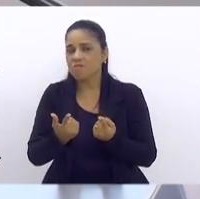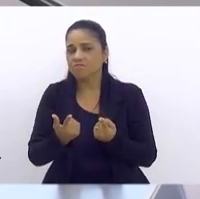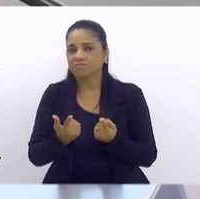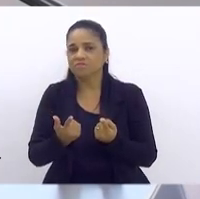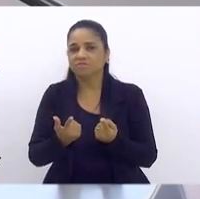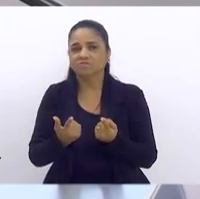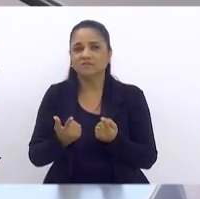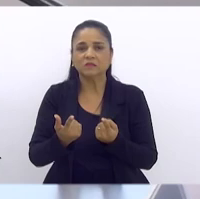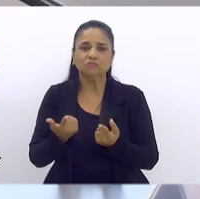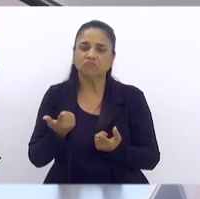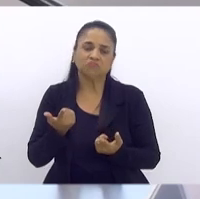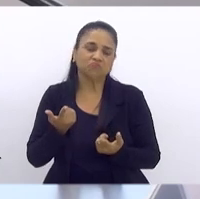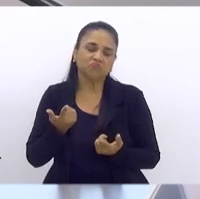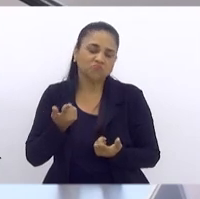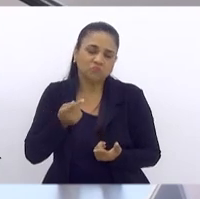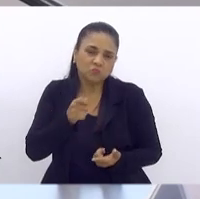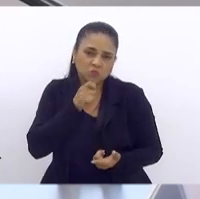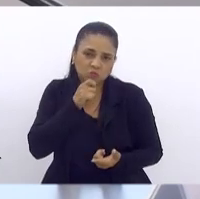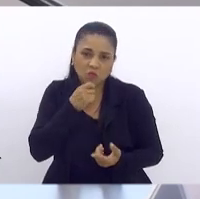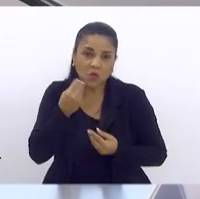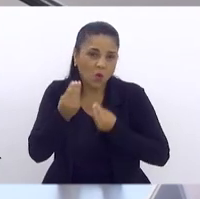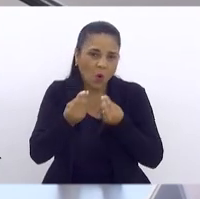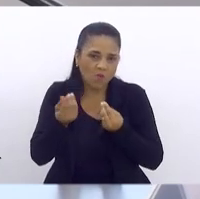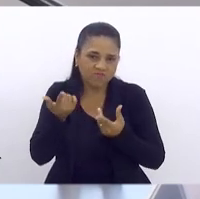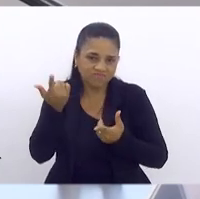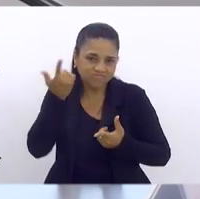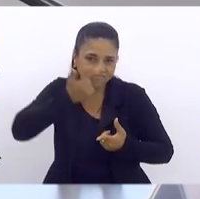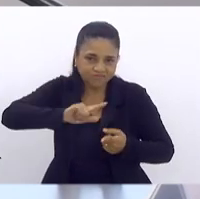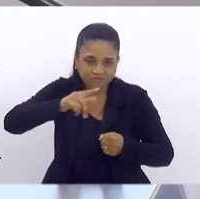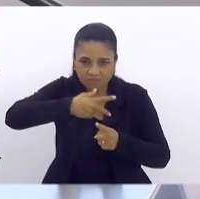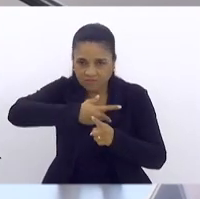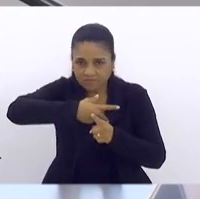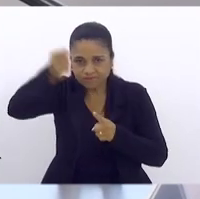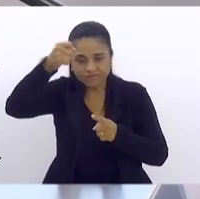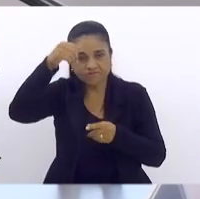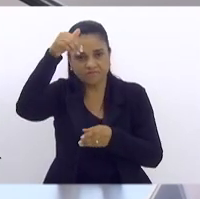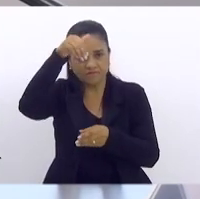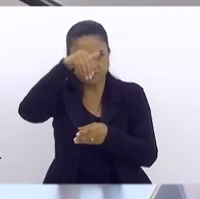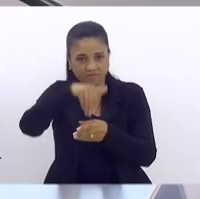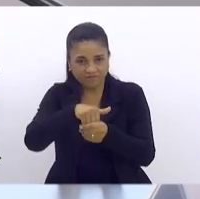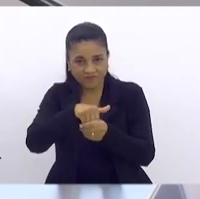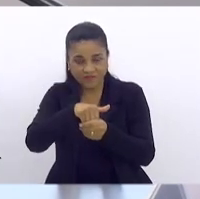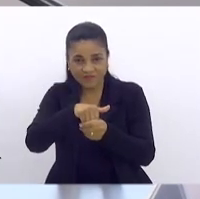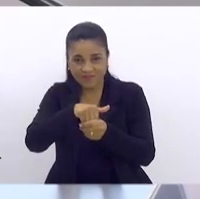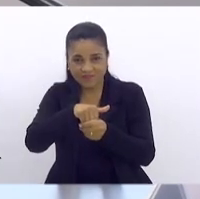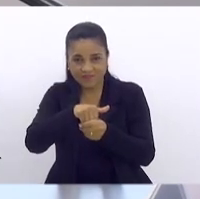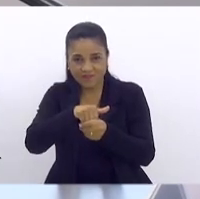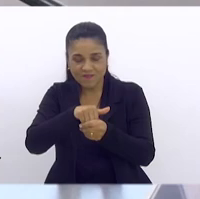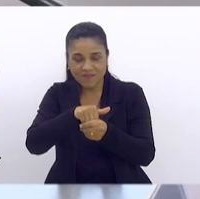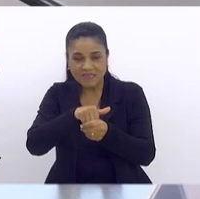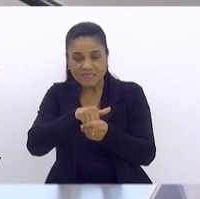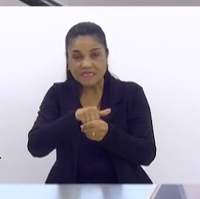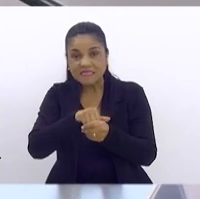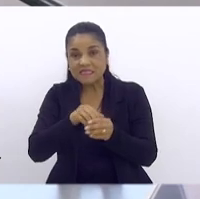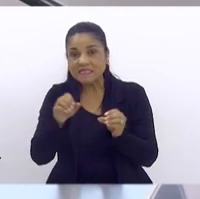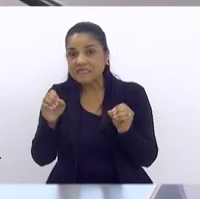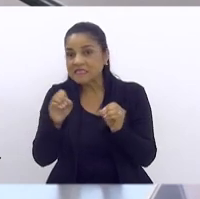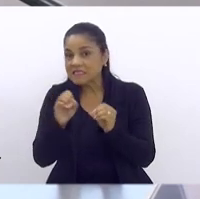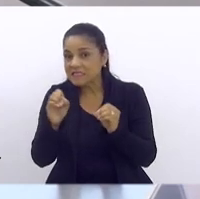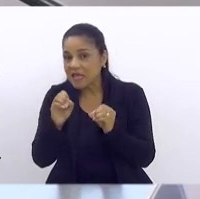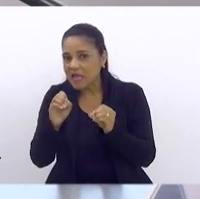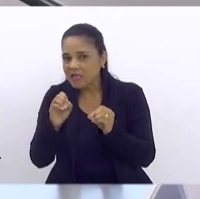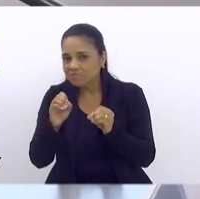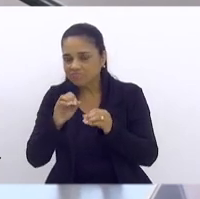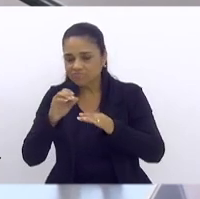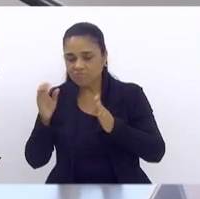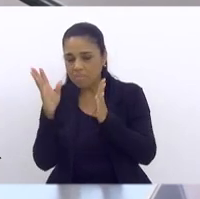como ninguém vencer uma eleição, seja ela qual for, fora da rede. Com raríssimas exceções.